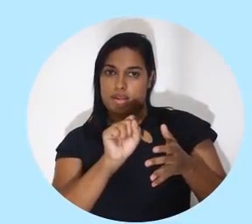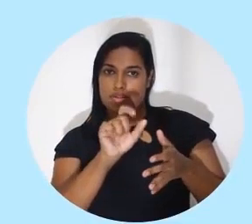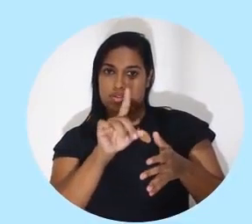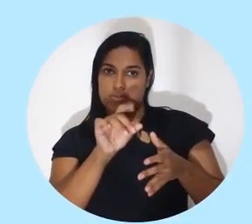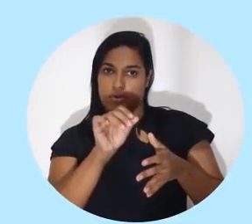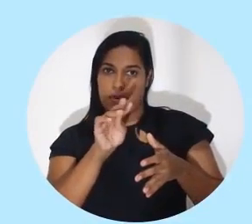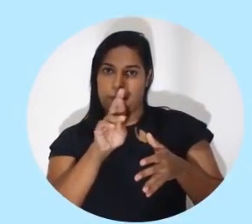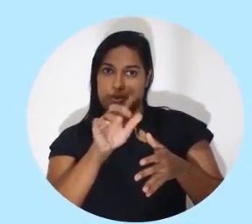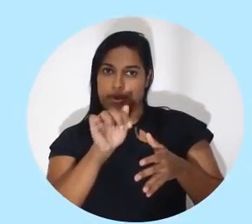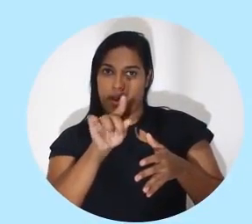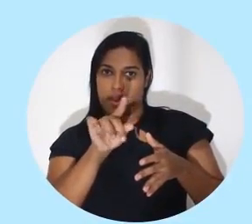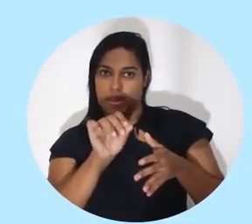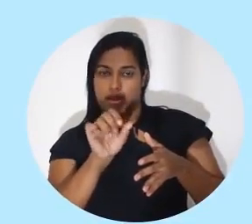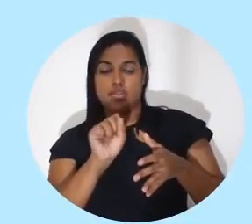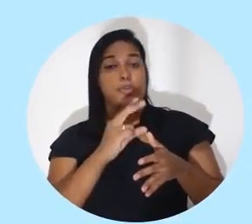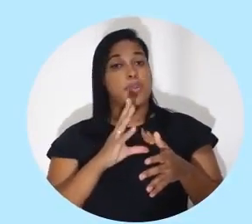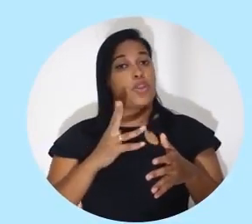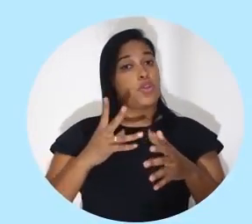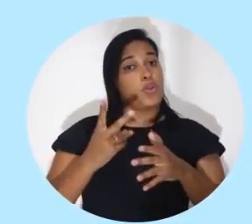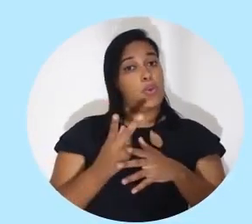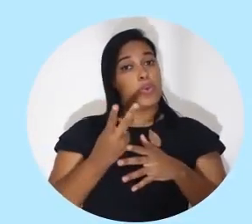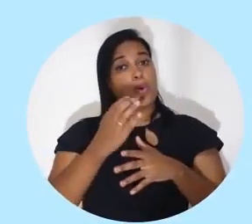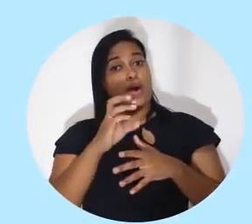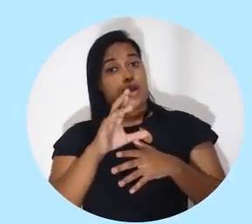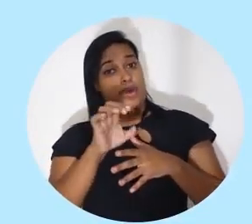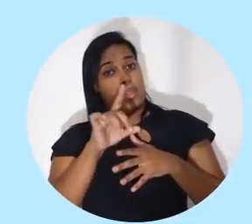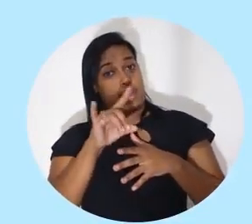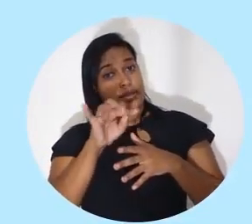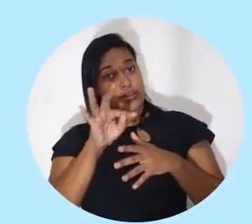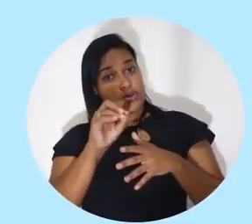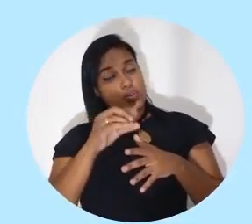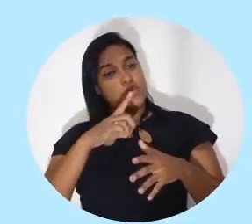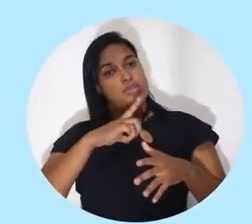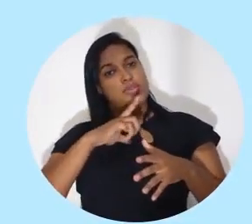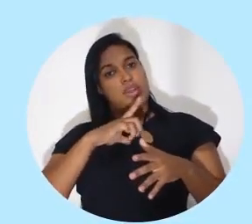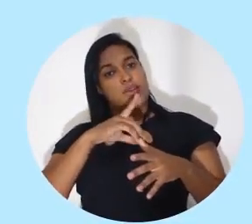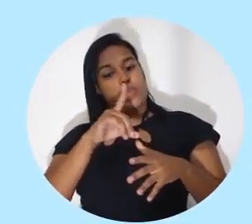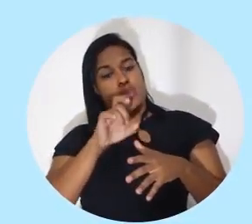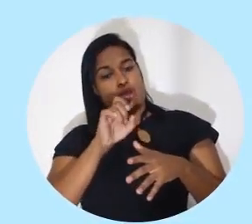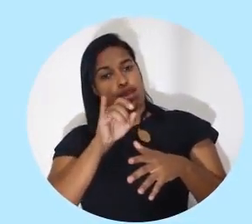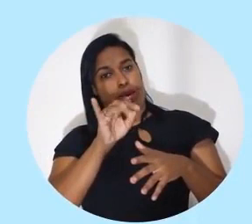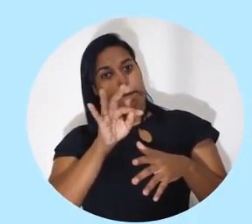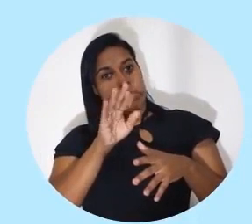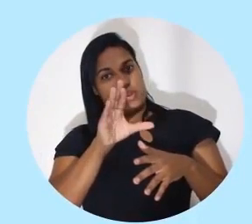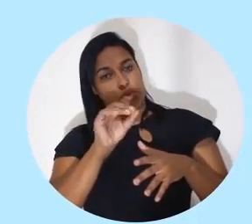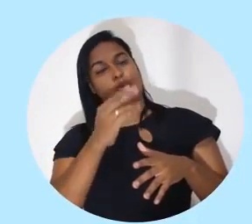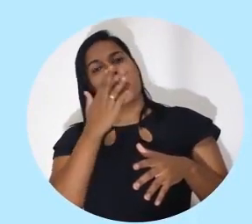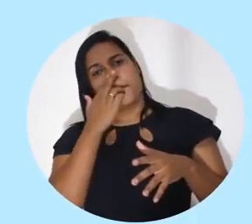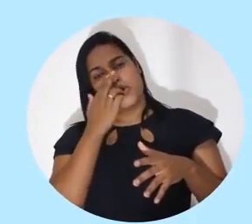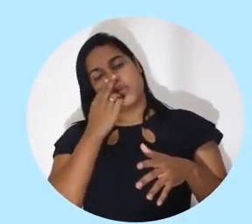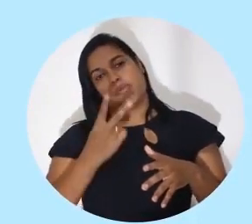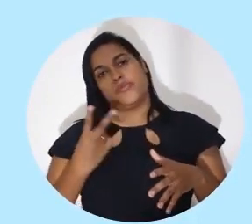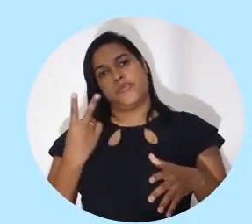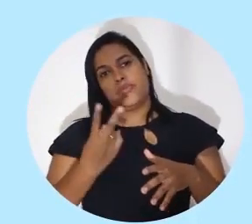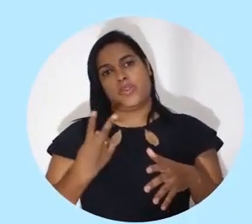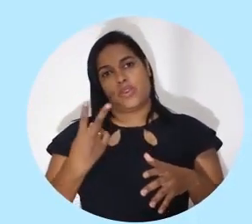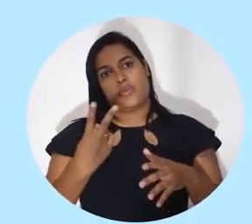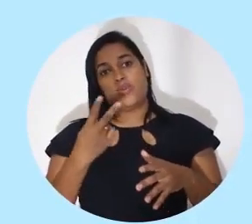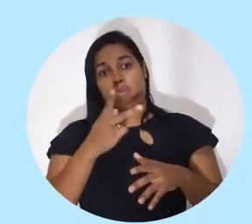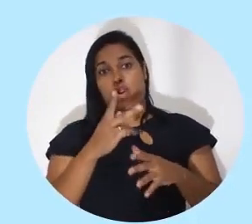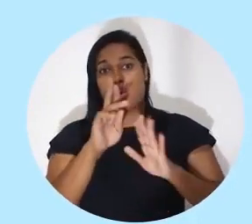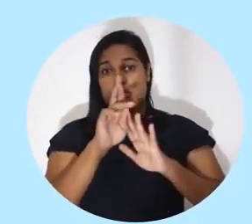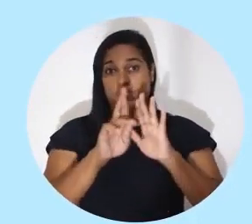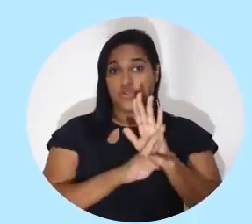um débito no mesmo valor. É desta forma que se registra entradas e saídas no balanço de